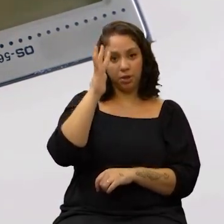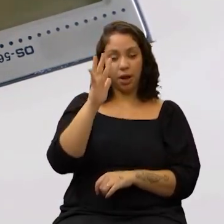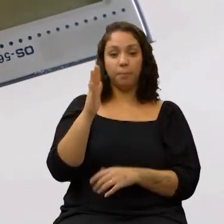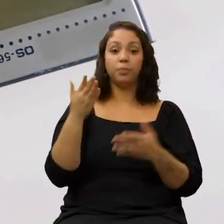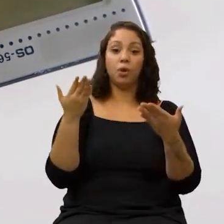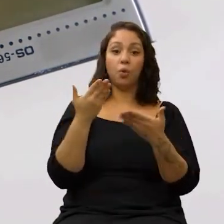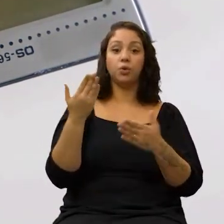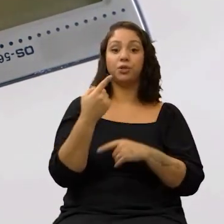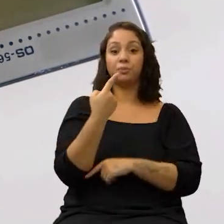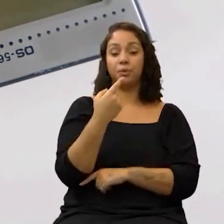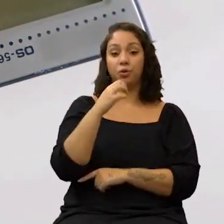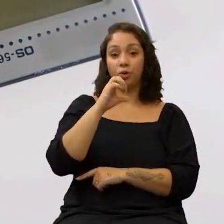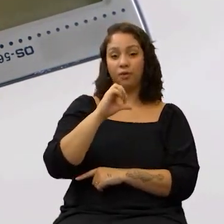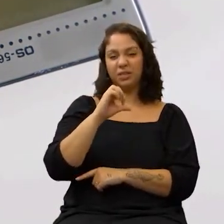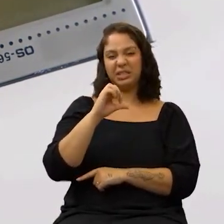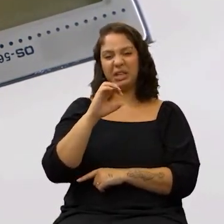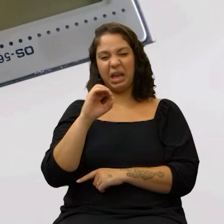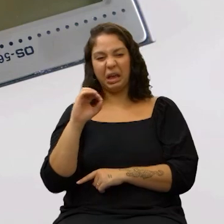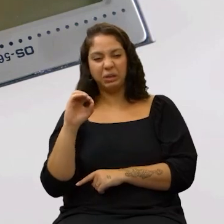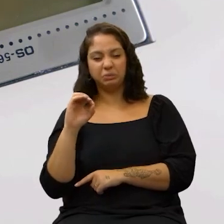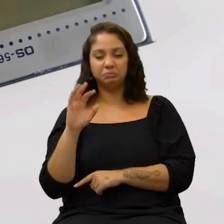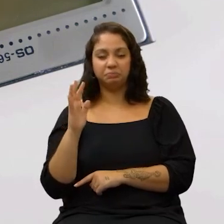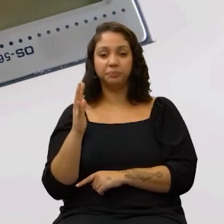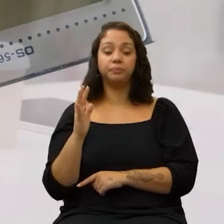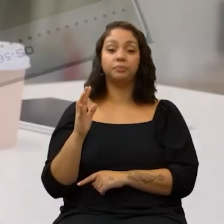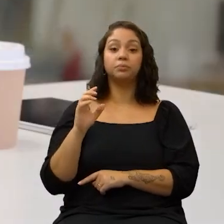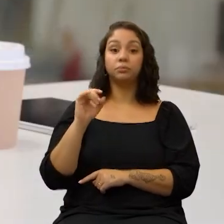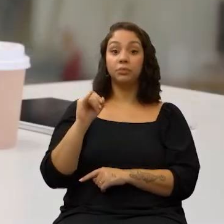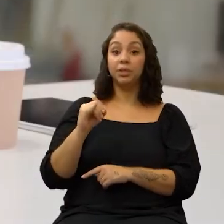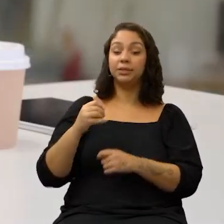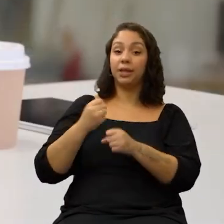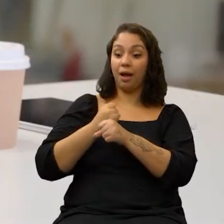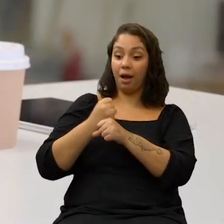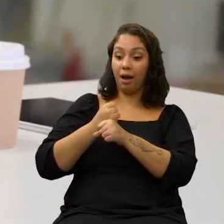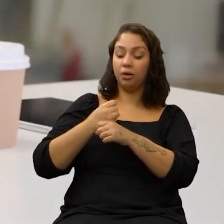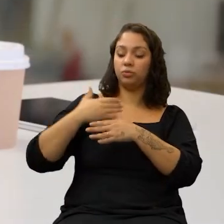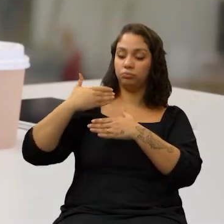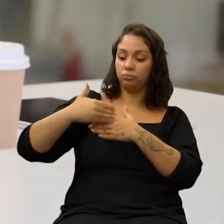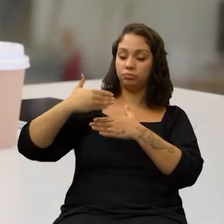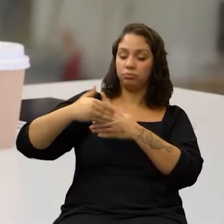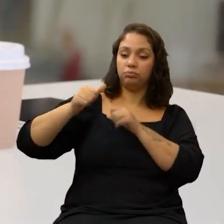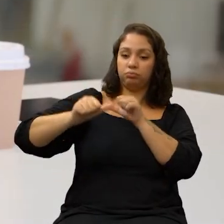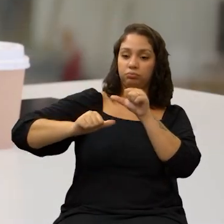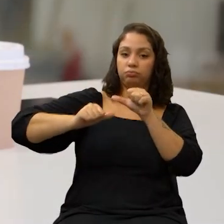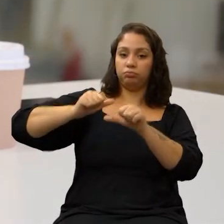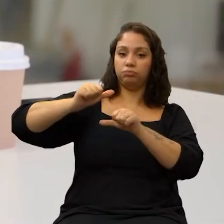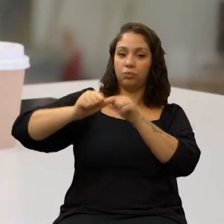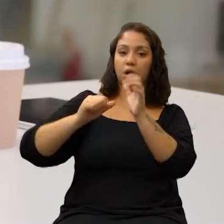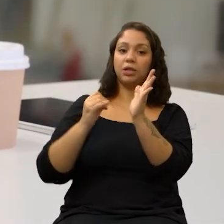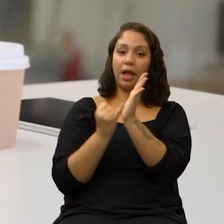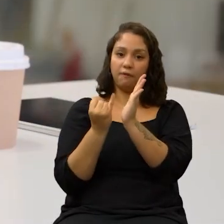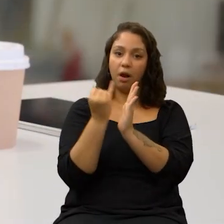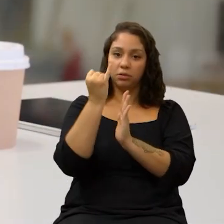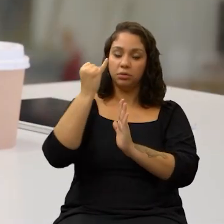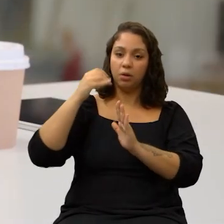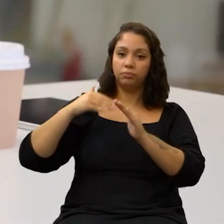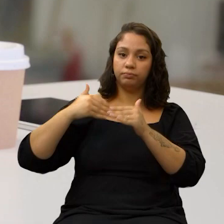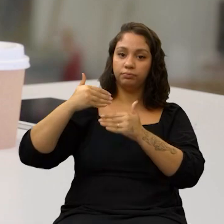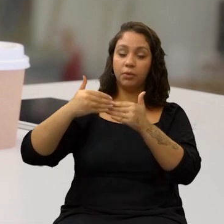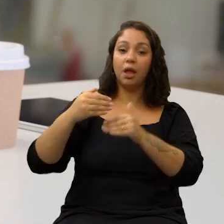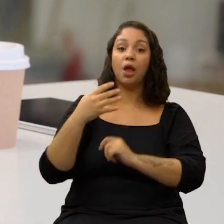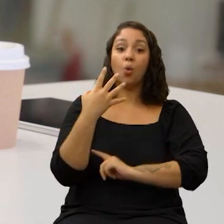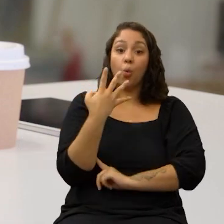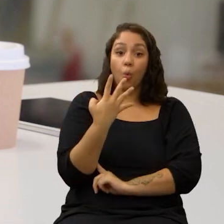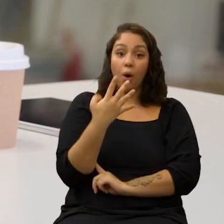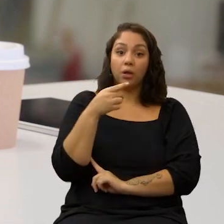ela estava em torno de 1.900 e pouco. Se ela tivesse sido reajustada todos os anos de acordo com a inflação, esse limite hoje seria